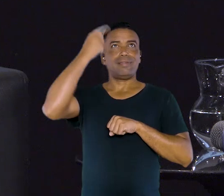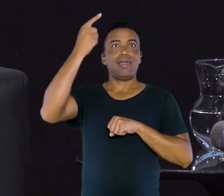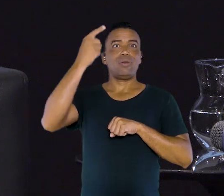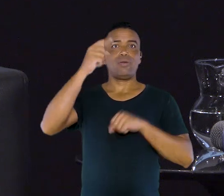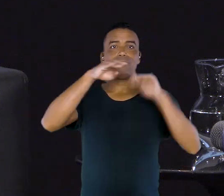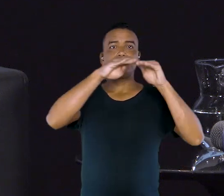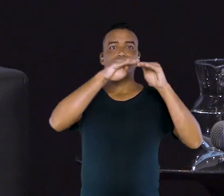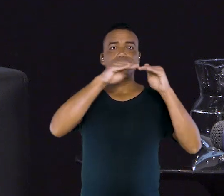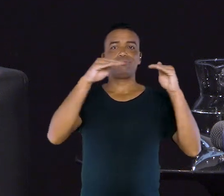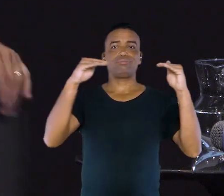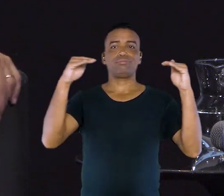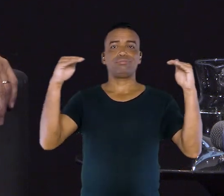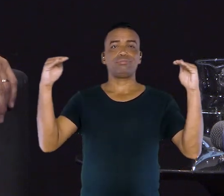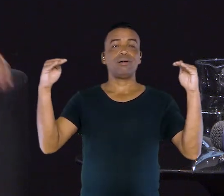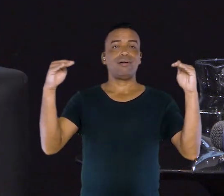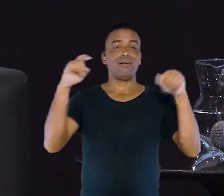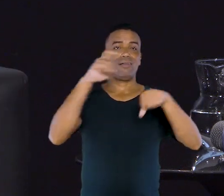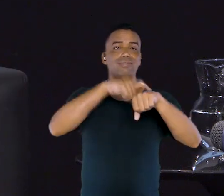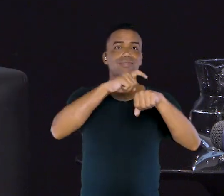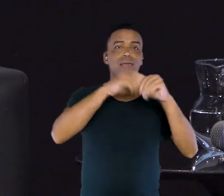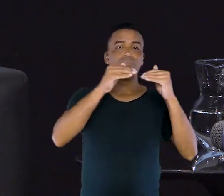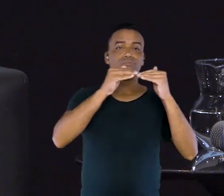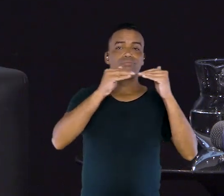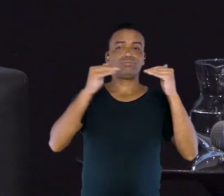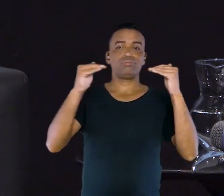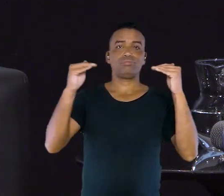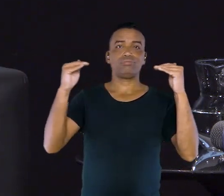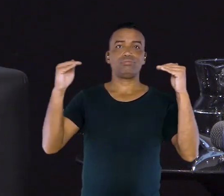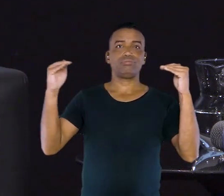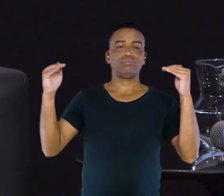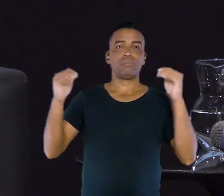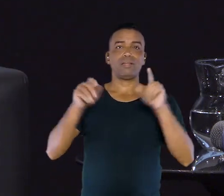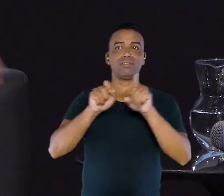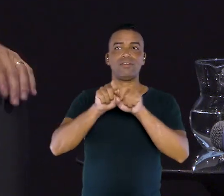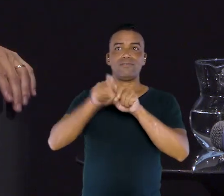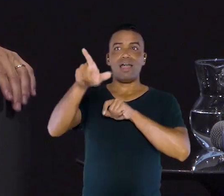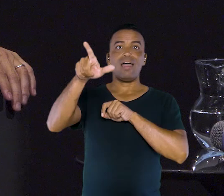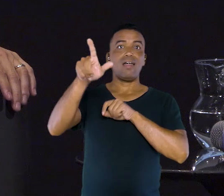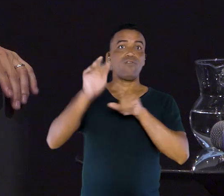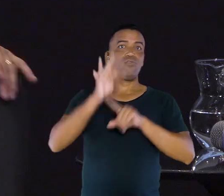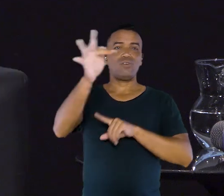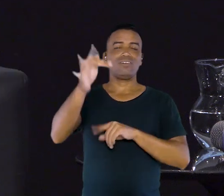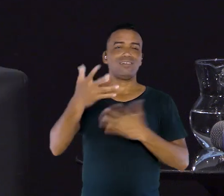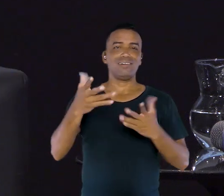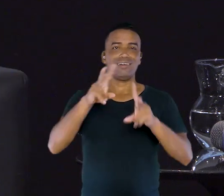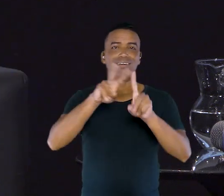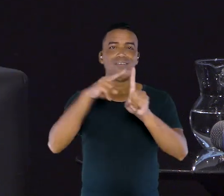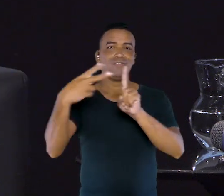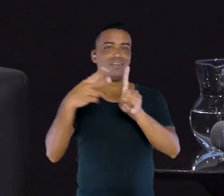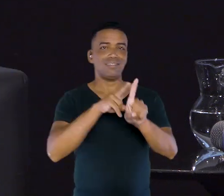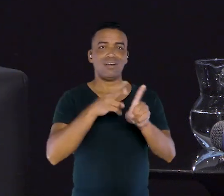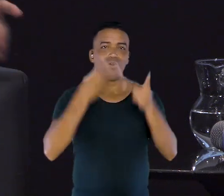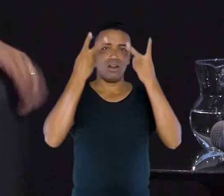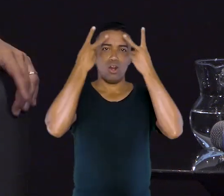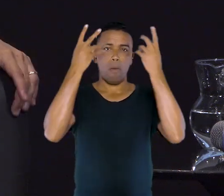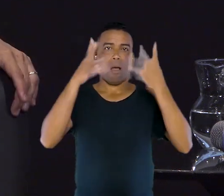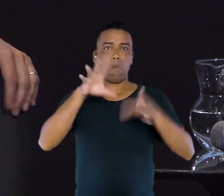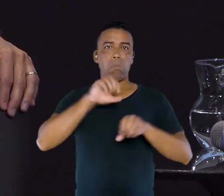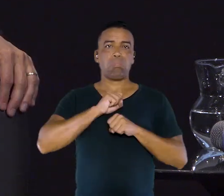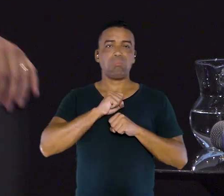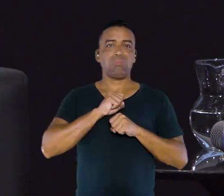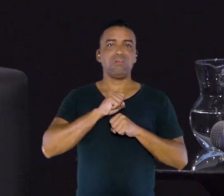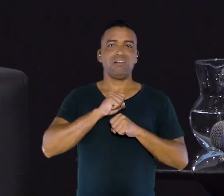de botar uma linearidade no tempo, a ideia de que o tempo tem um caminho só e que ele é uma flecha que avança para o futuro. E essa visão, ela é tão